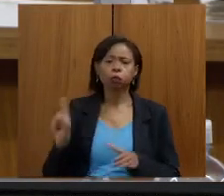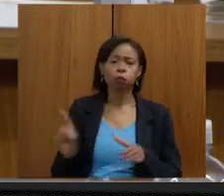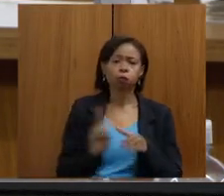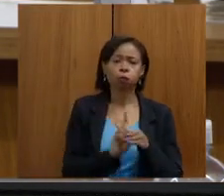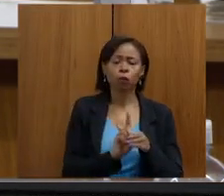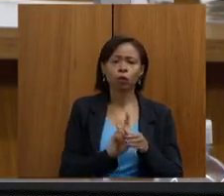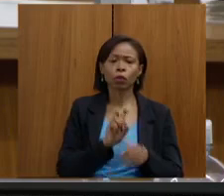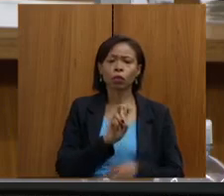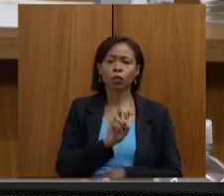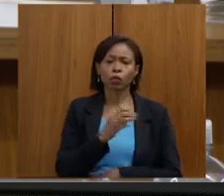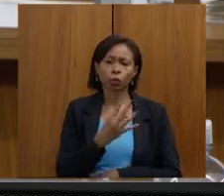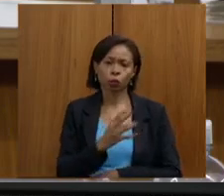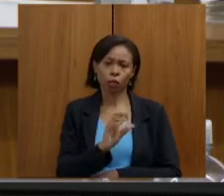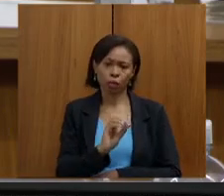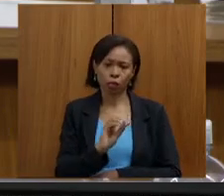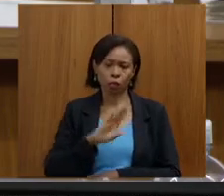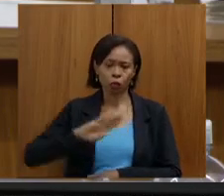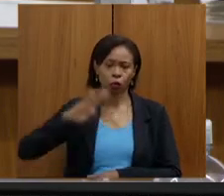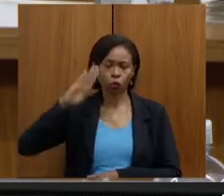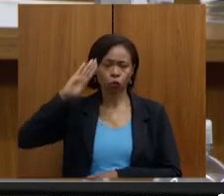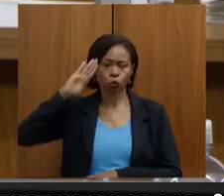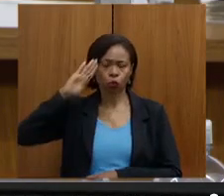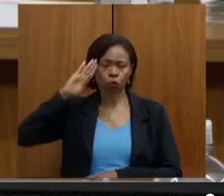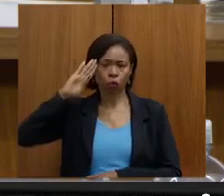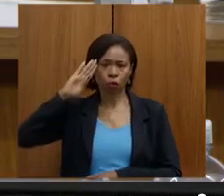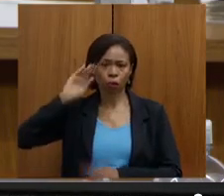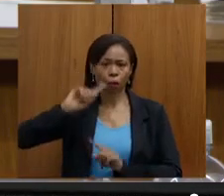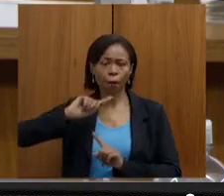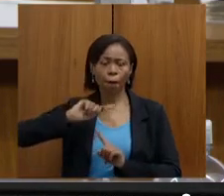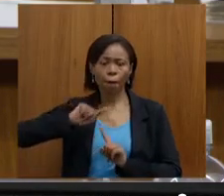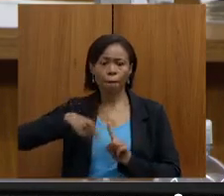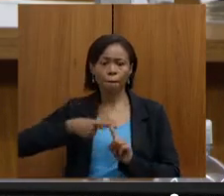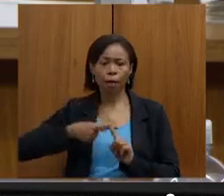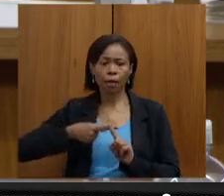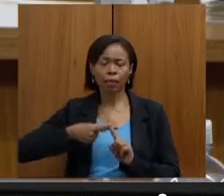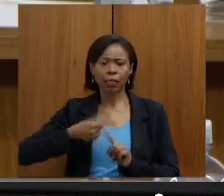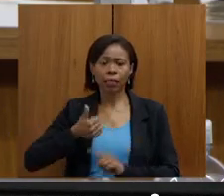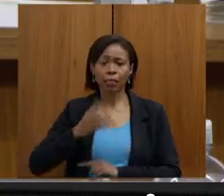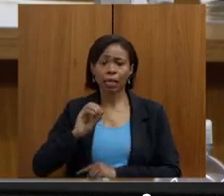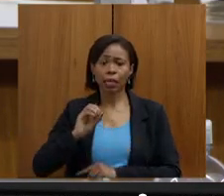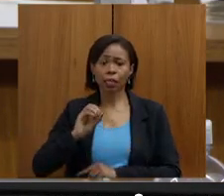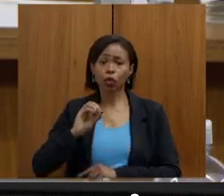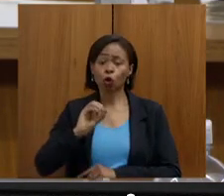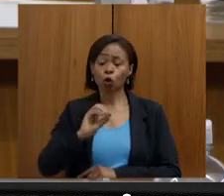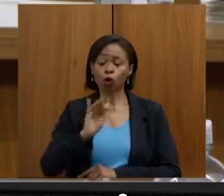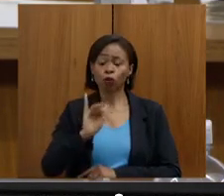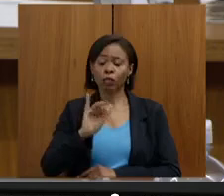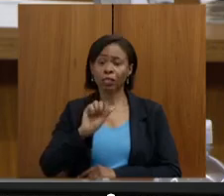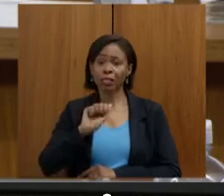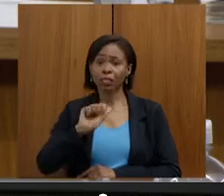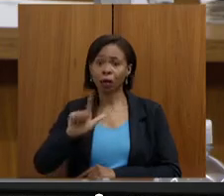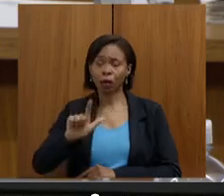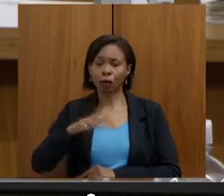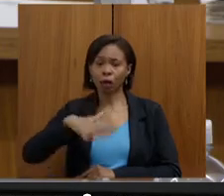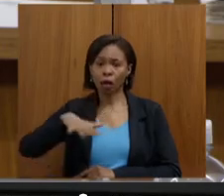540 soldados já 10 o fiz 10 oficiais de saúde também bem como nós